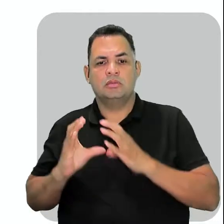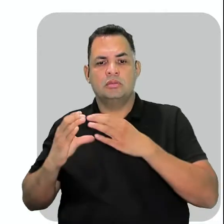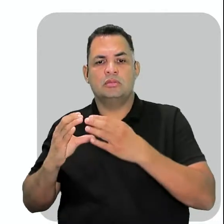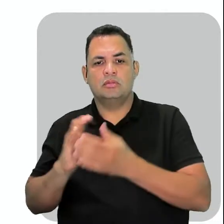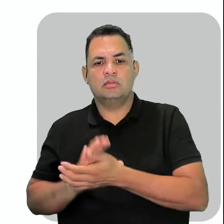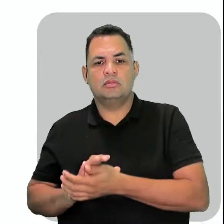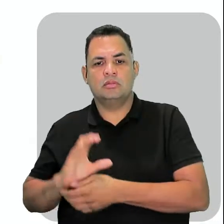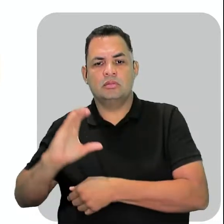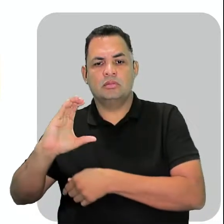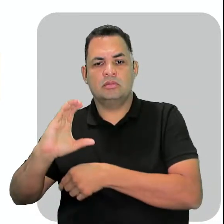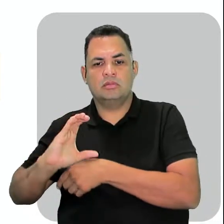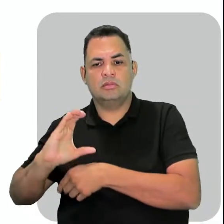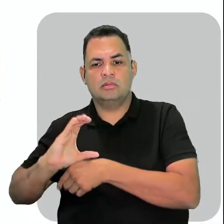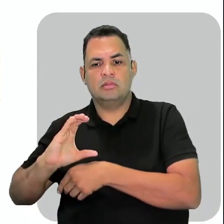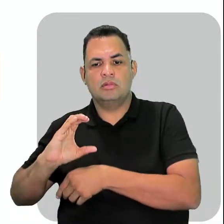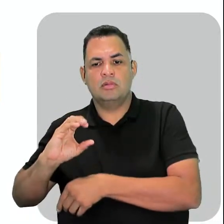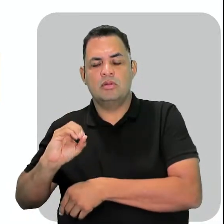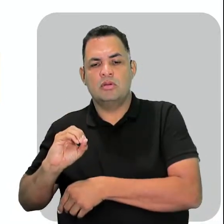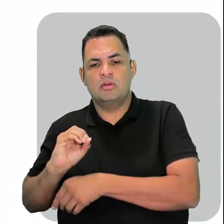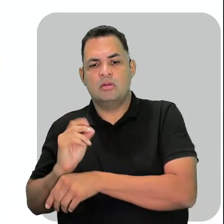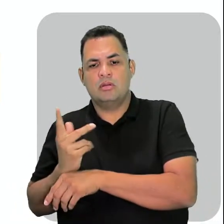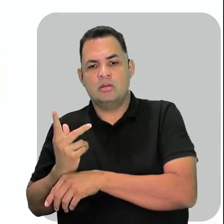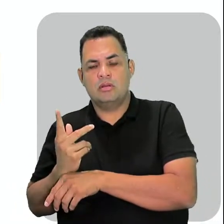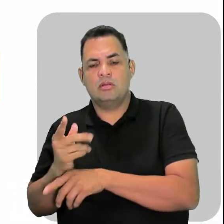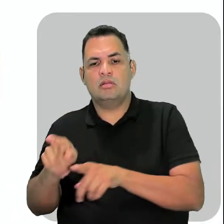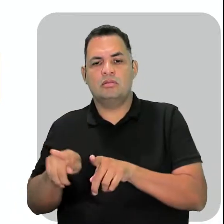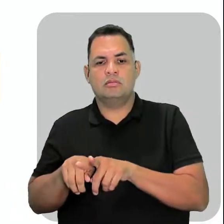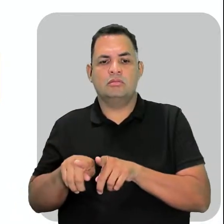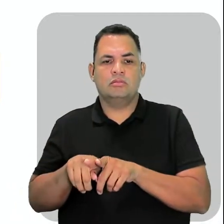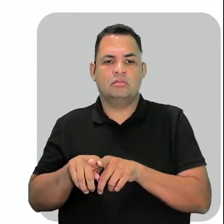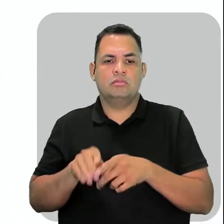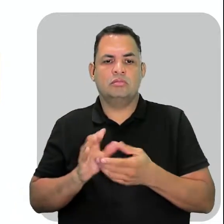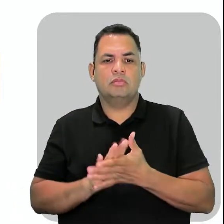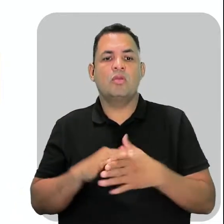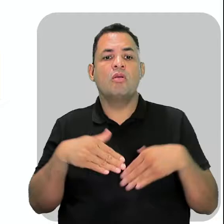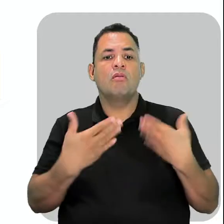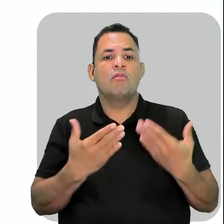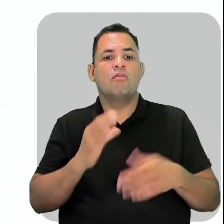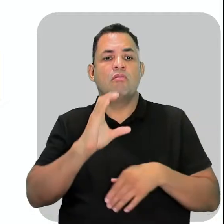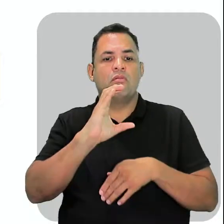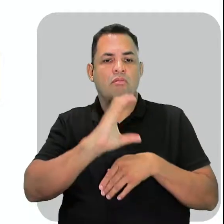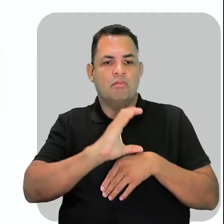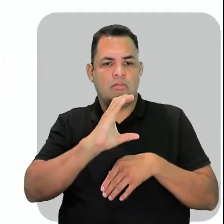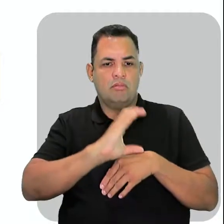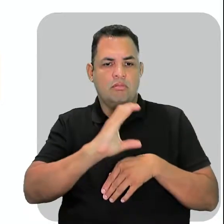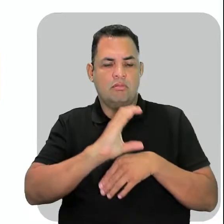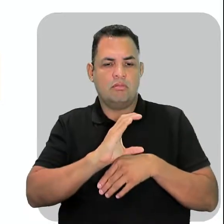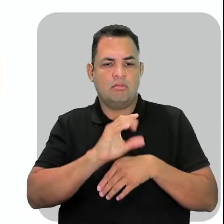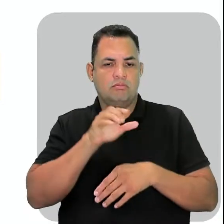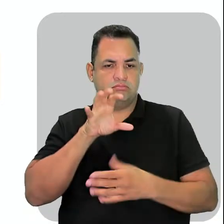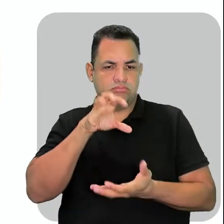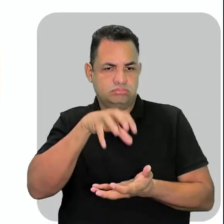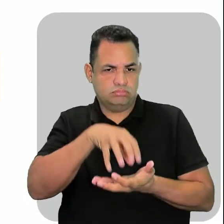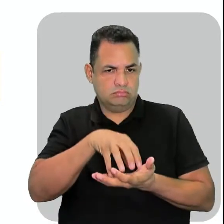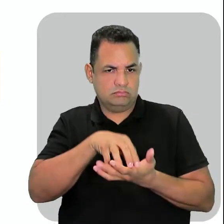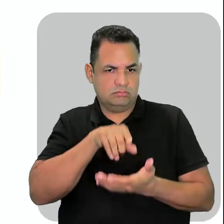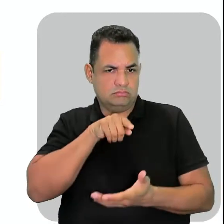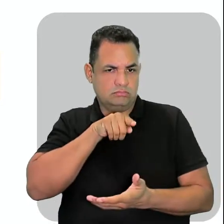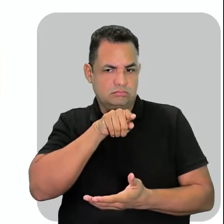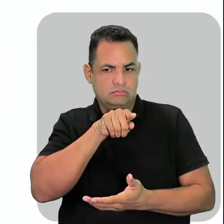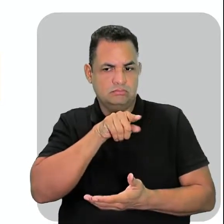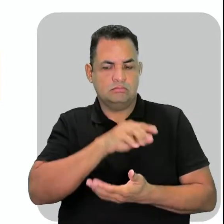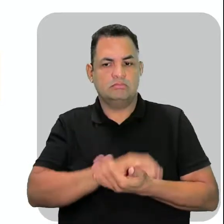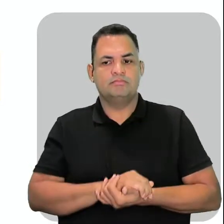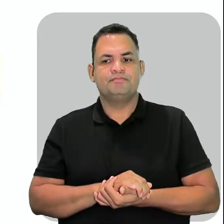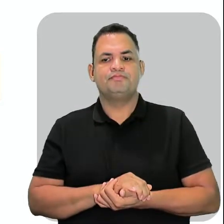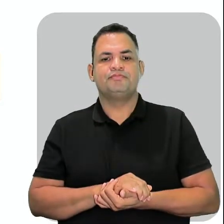grupo carboxílico também ligado ao carbono. Que carbono? A esse átomo de carbono aqui, que